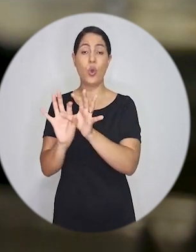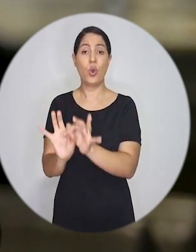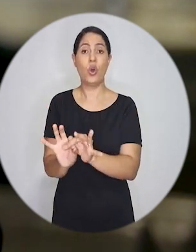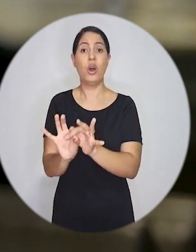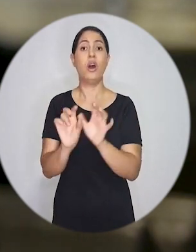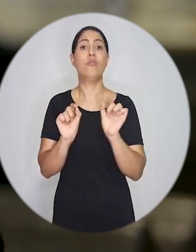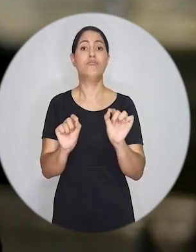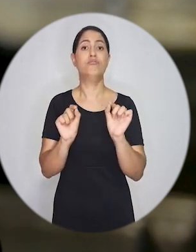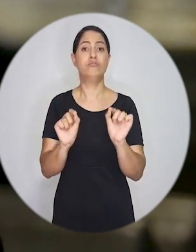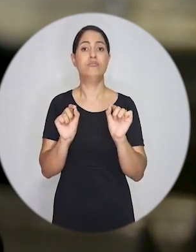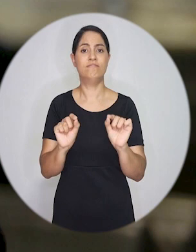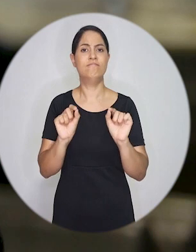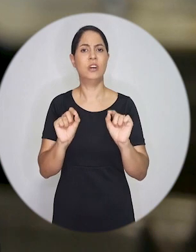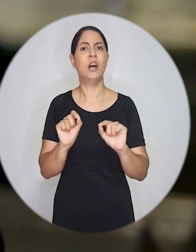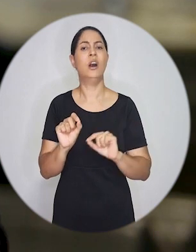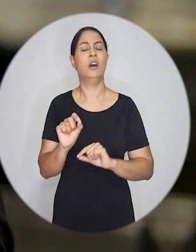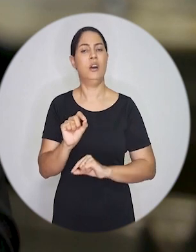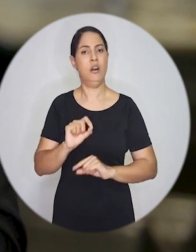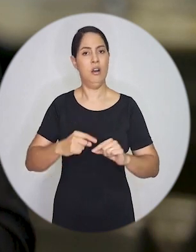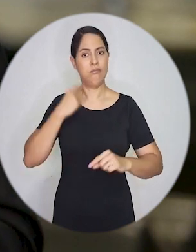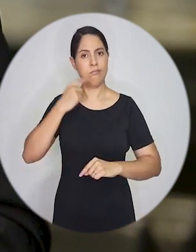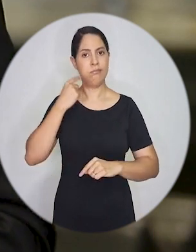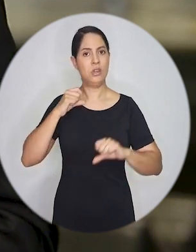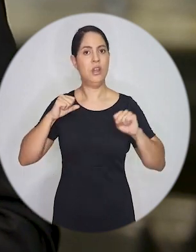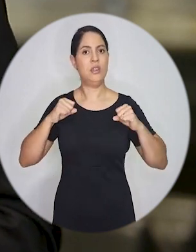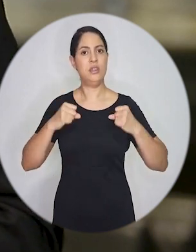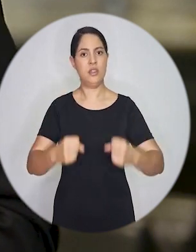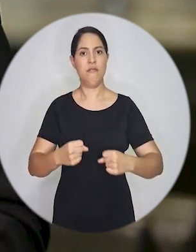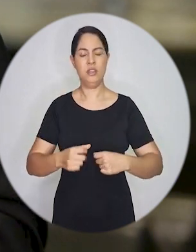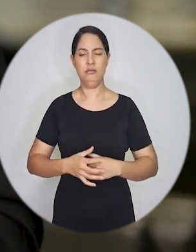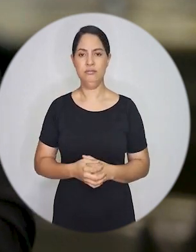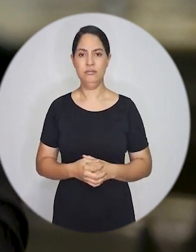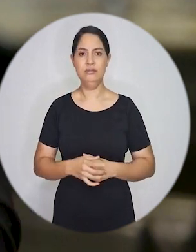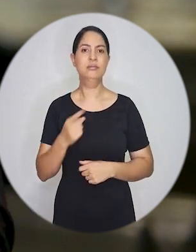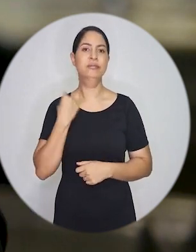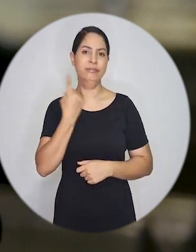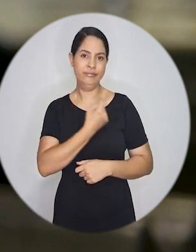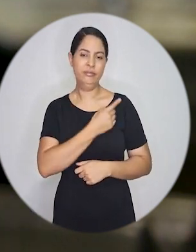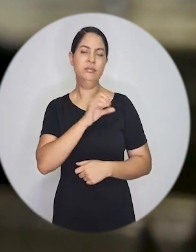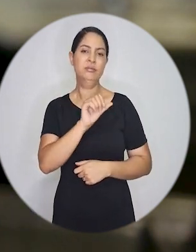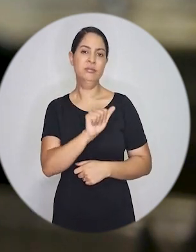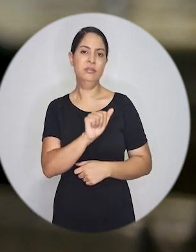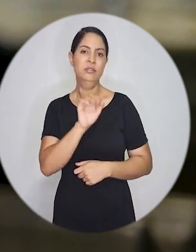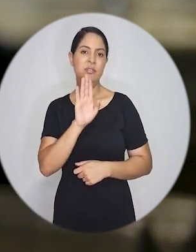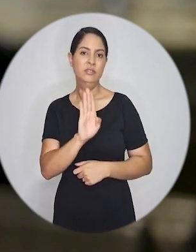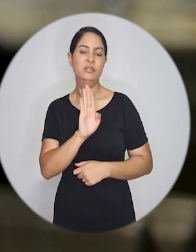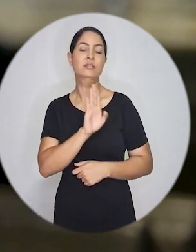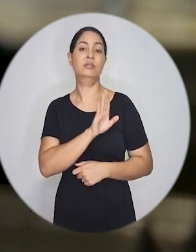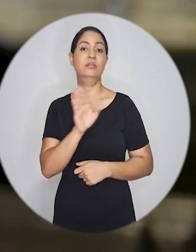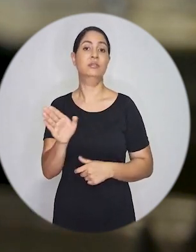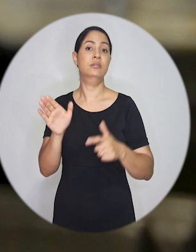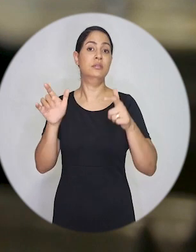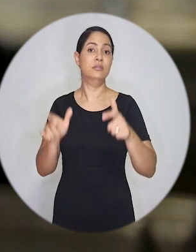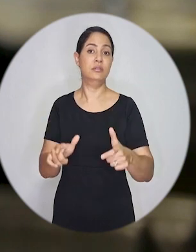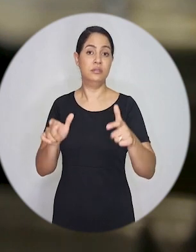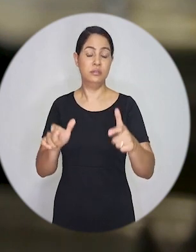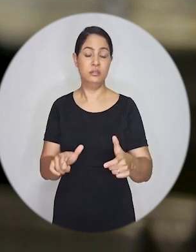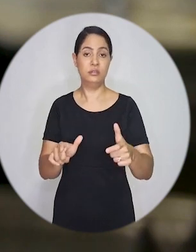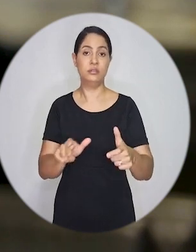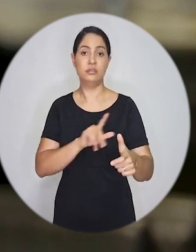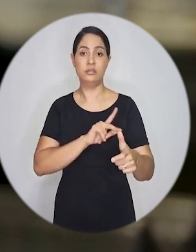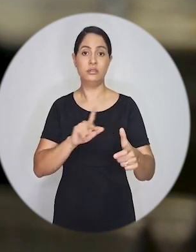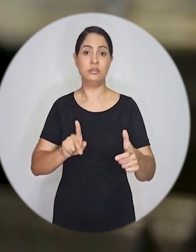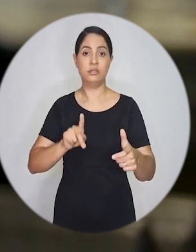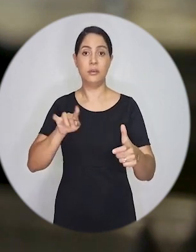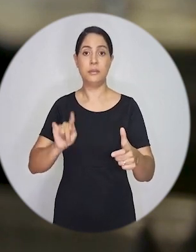mesmo compromisso desdobra na representação e na defesa da advocacia. Nesse caso específico, a Ordem dos Advogados do Brasil foi